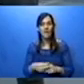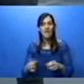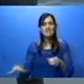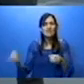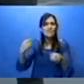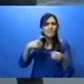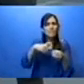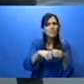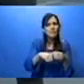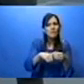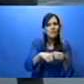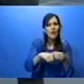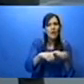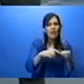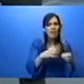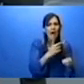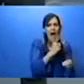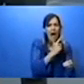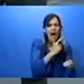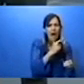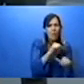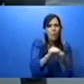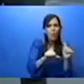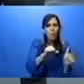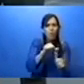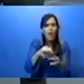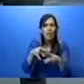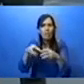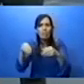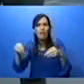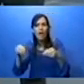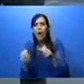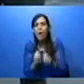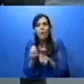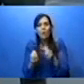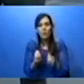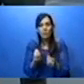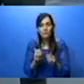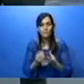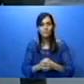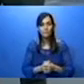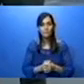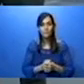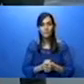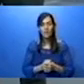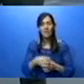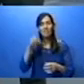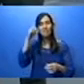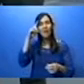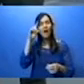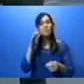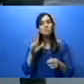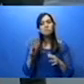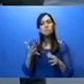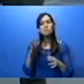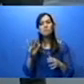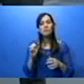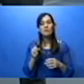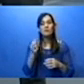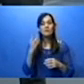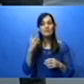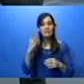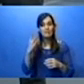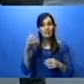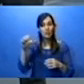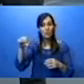ambiente aquático para o ambiente terrestre? Bom, o fóssil mais antigo que nós temos data aproximadamente 375 milhões de